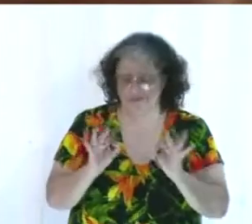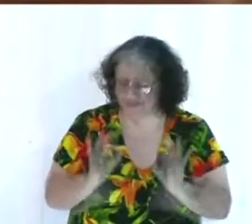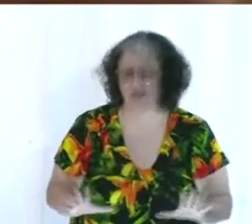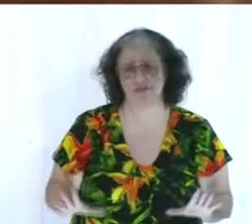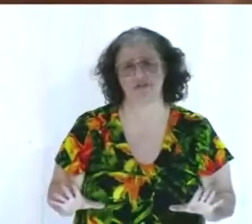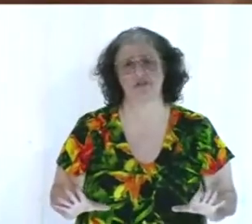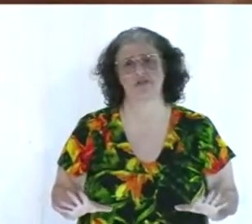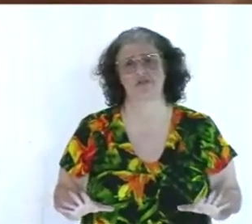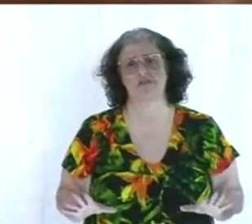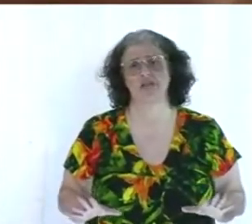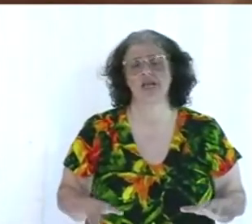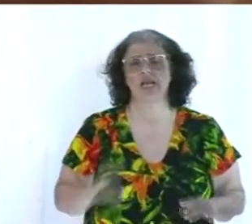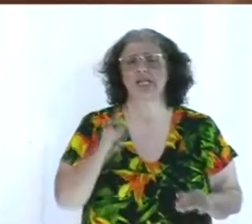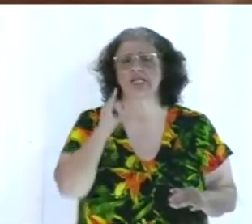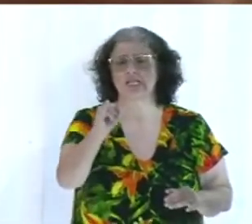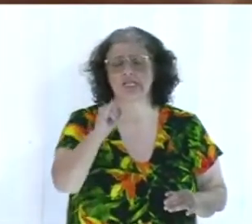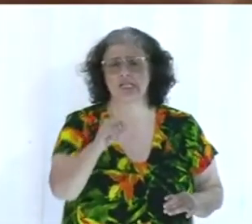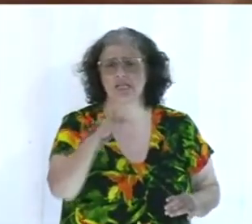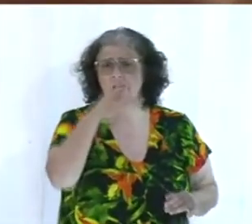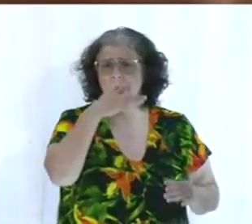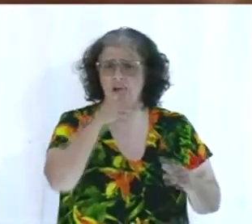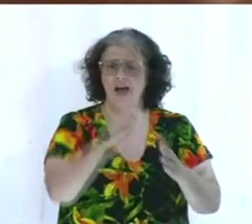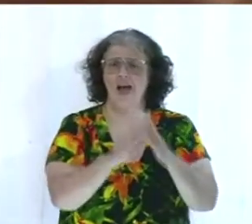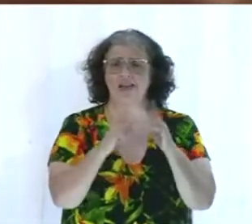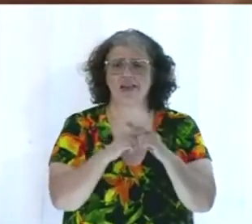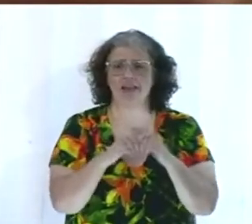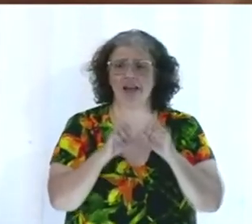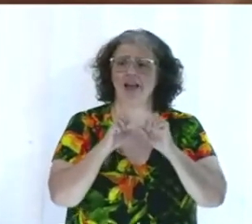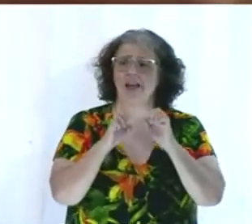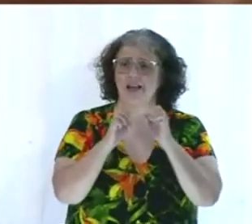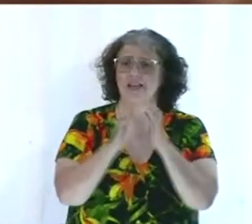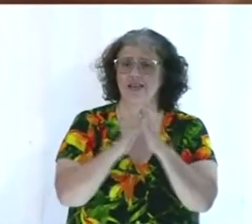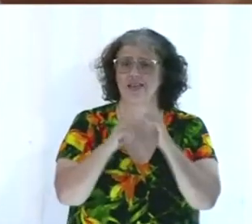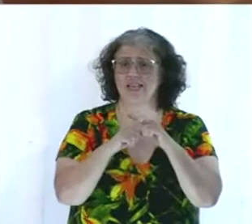verdade do evangelho se cala, ela peca por omissão.